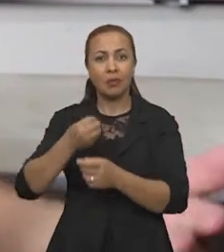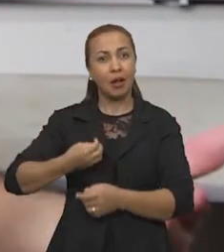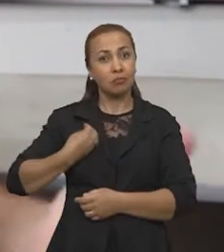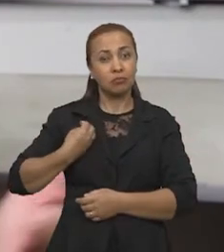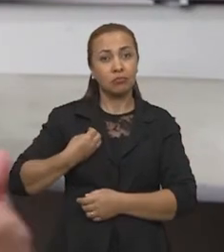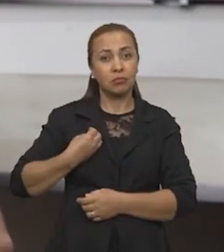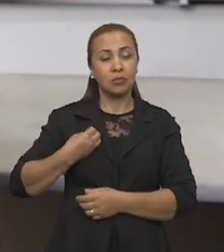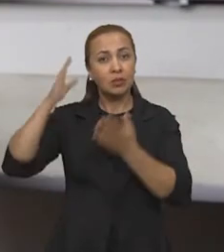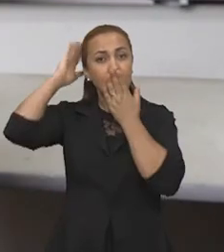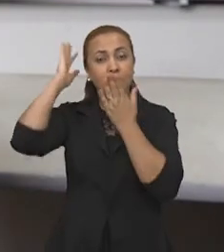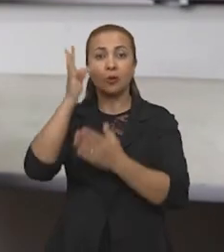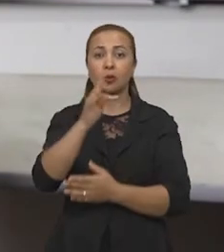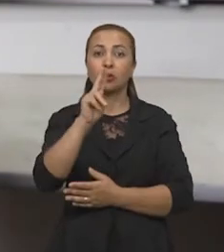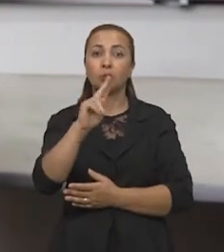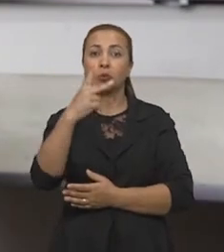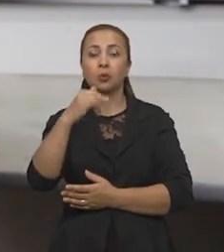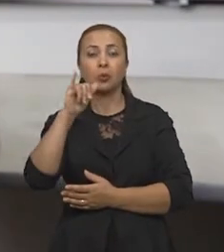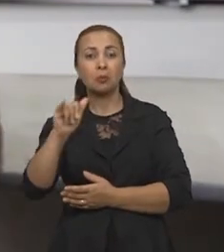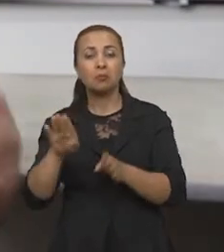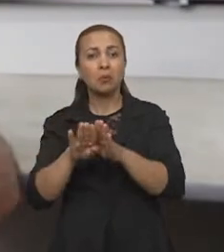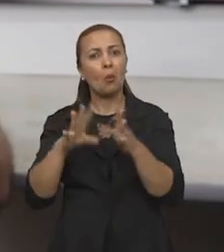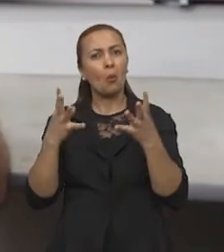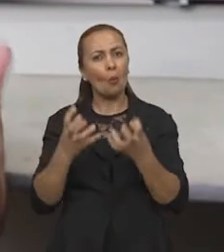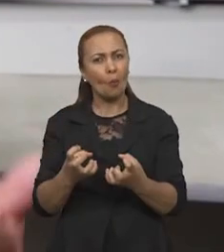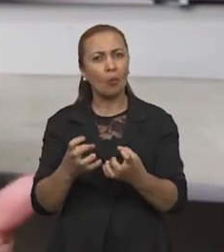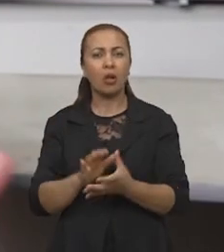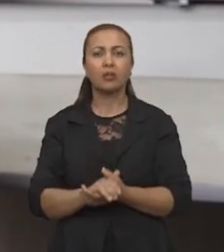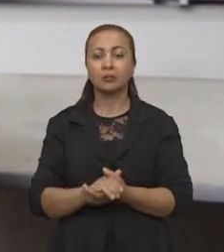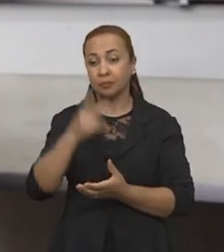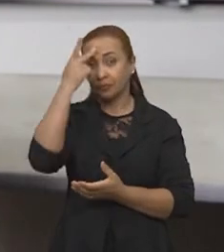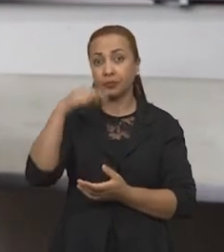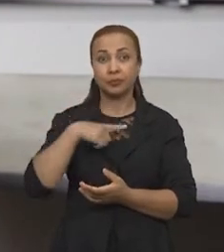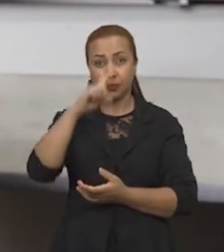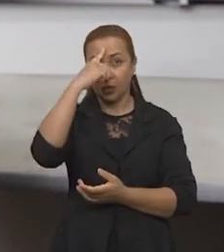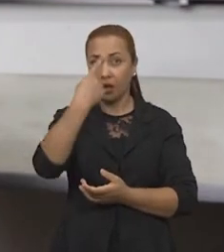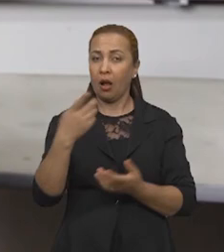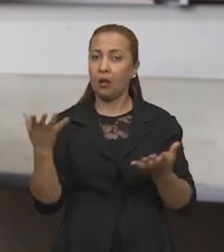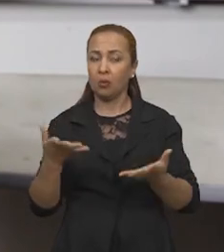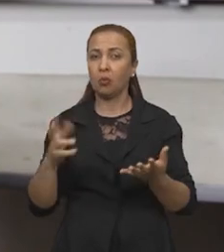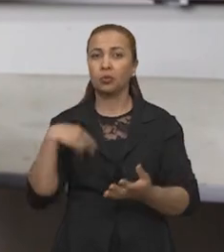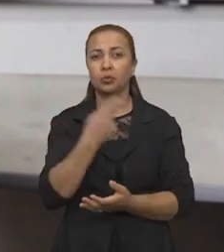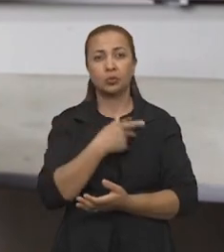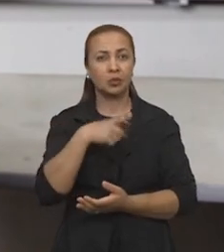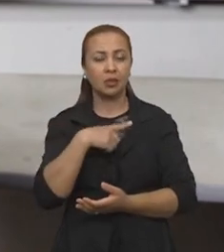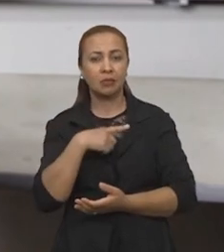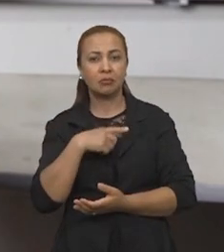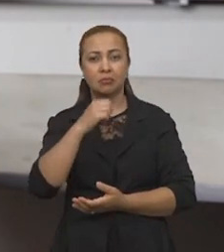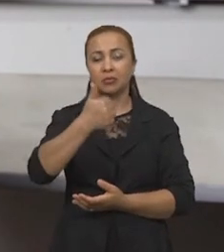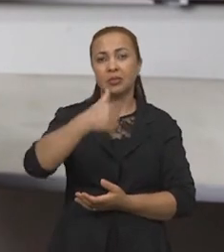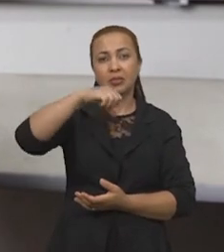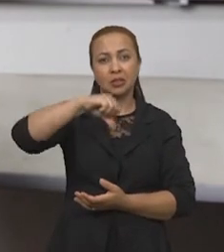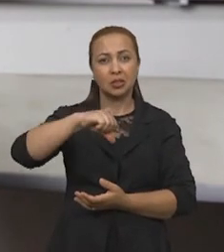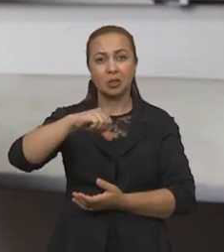tupi nessa região do sertão propriamente dito. Né. Só para vocês terem uma ideia, hoje, né, nós já